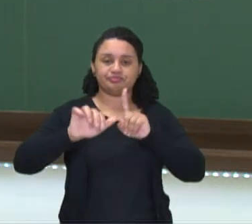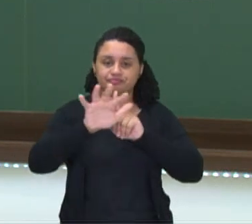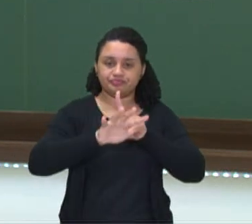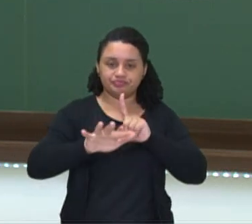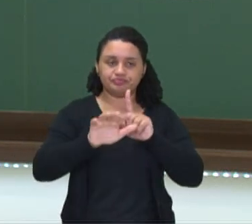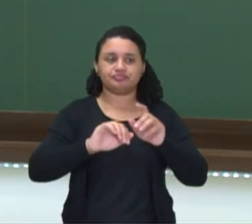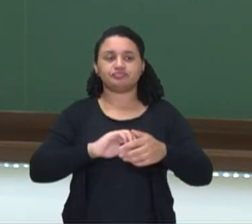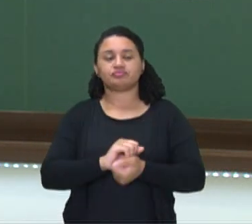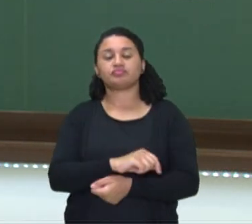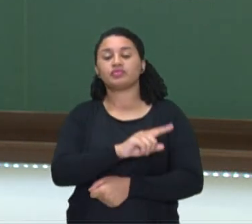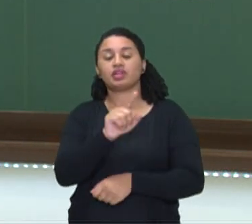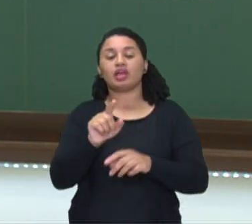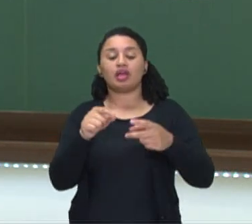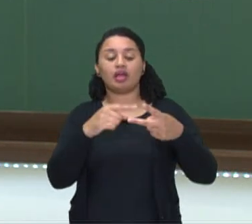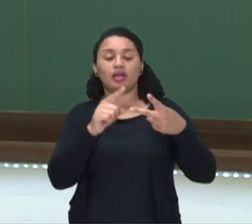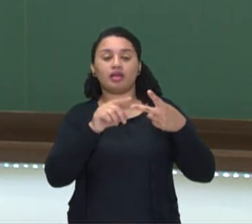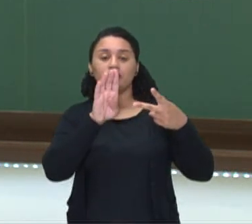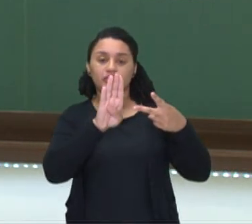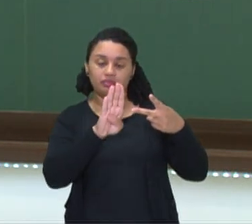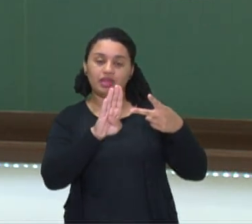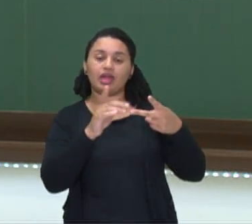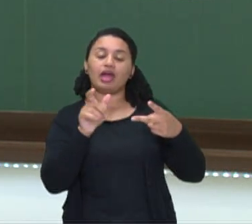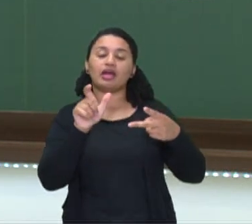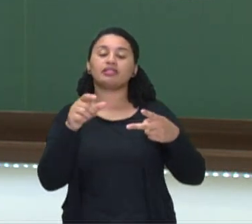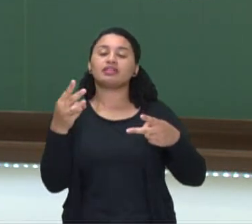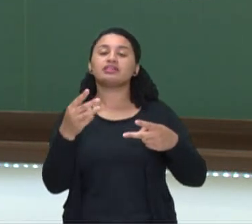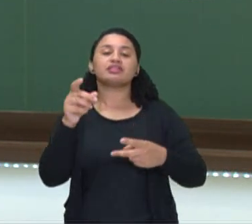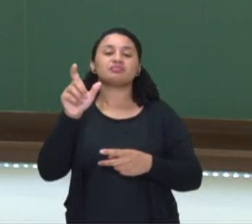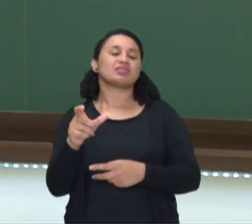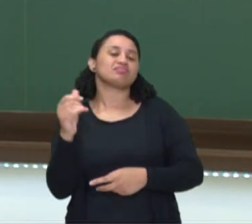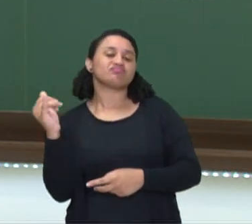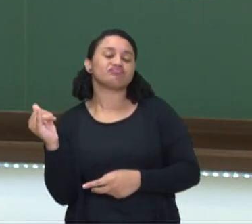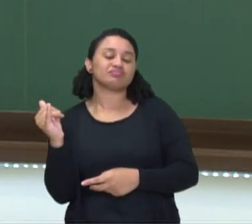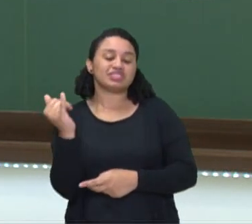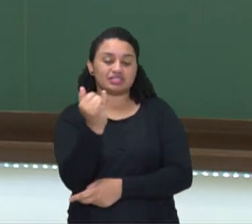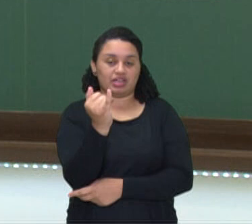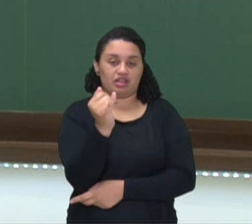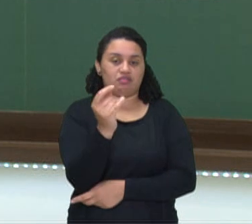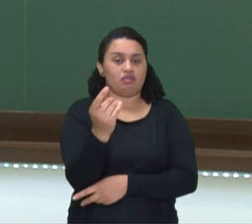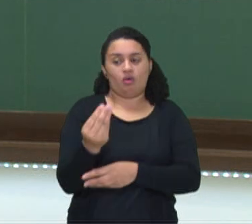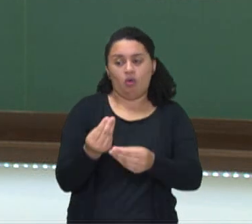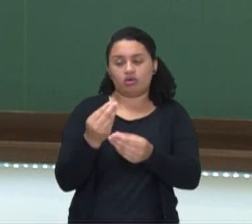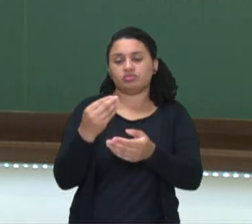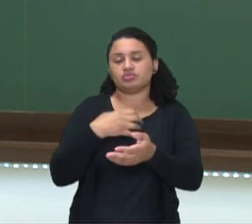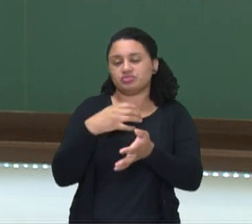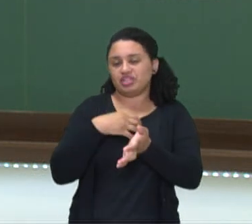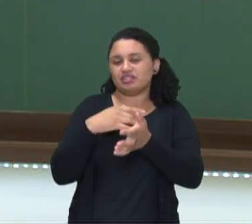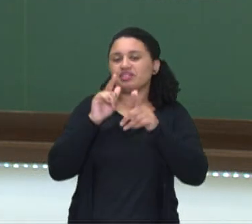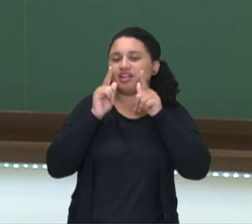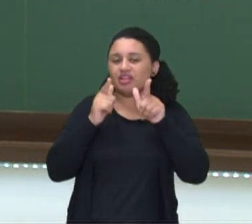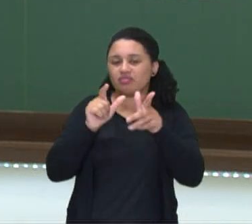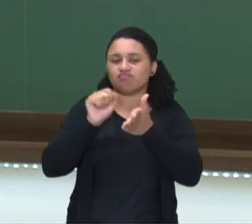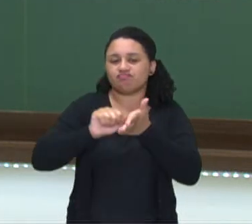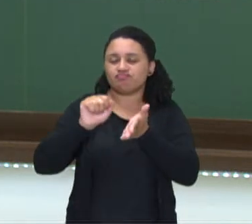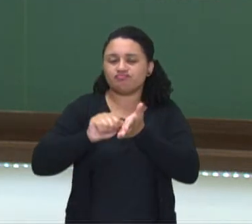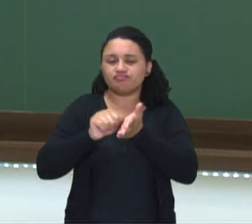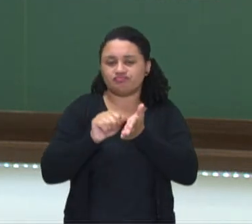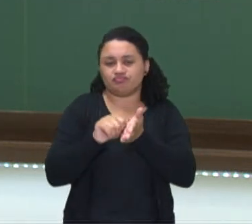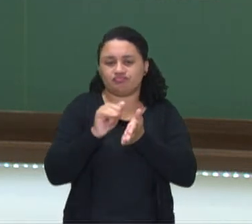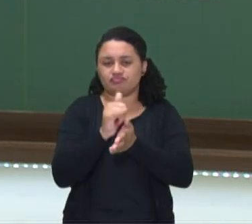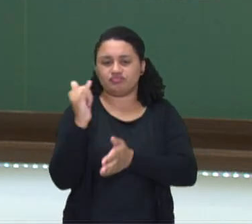B. Escreve-se em terceira pessoa. Sim, é relatado, descrito, informado através da terceira